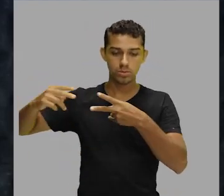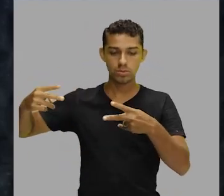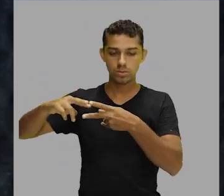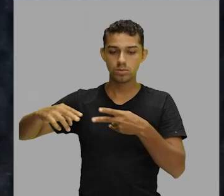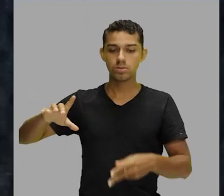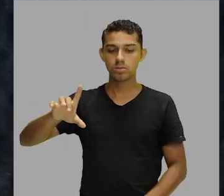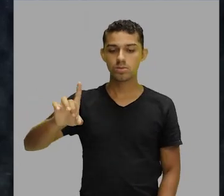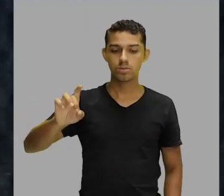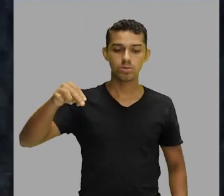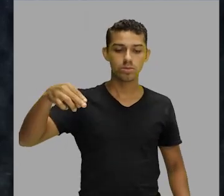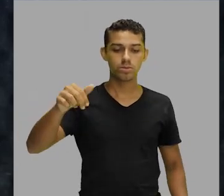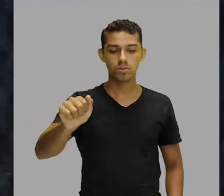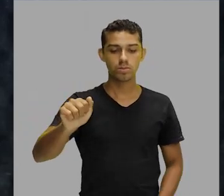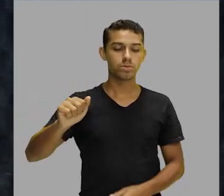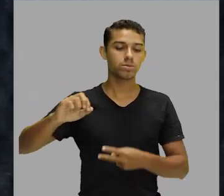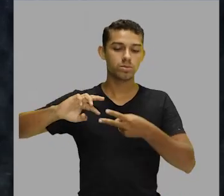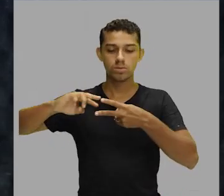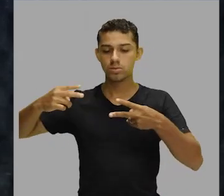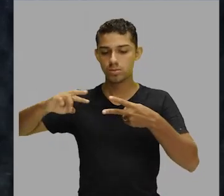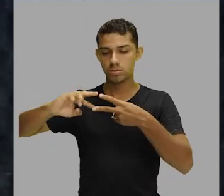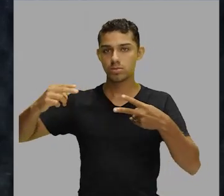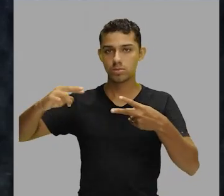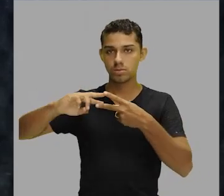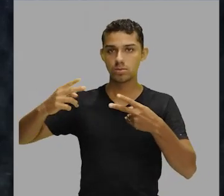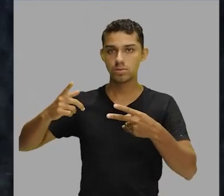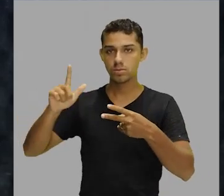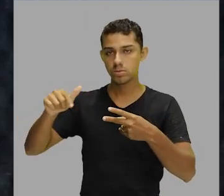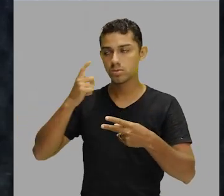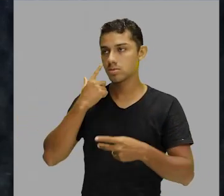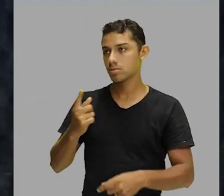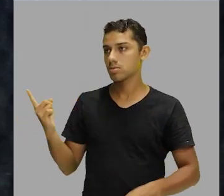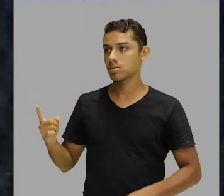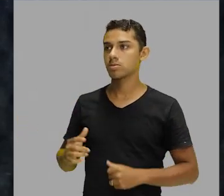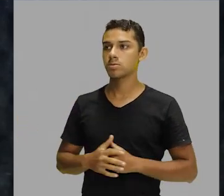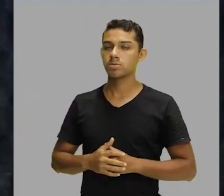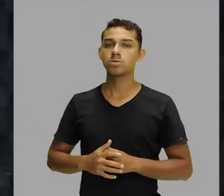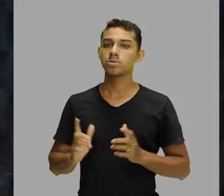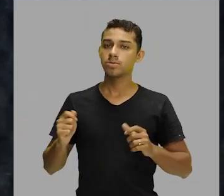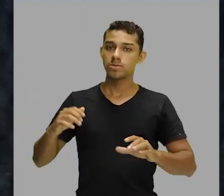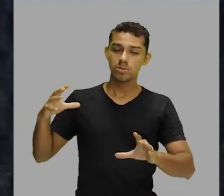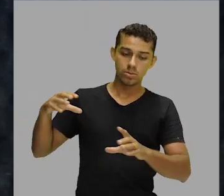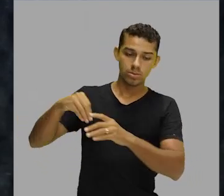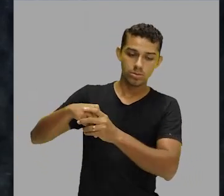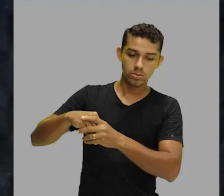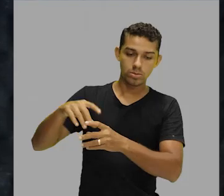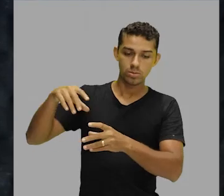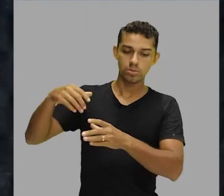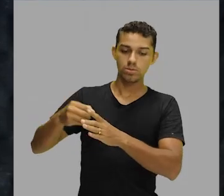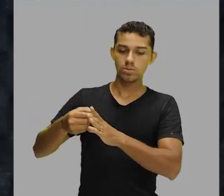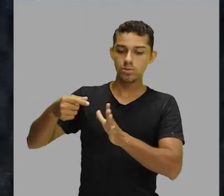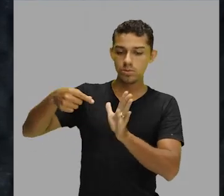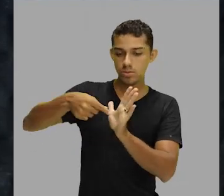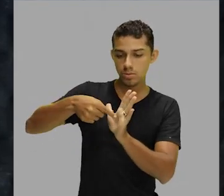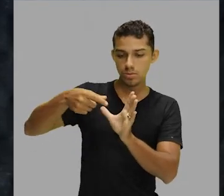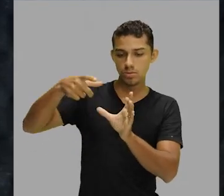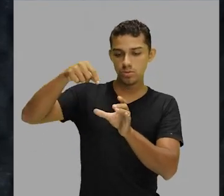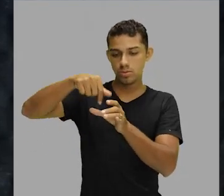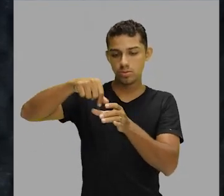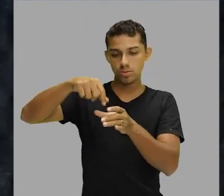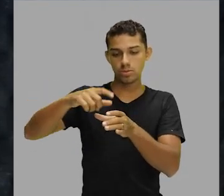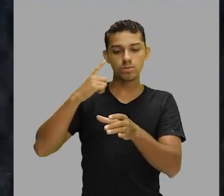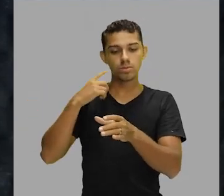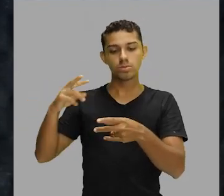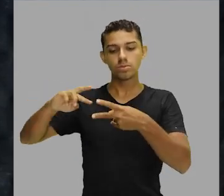vírus aqui é um vírus de DNA. O material genético dele é DNA. Ele insere o DNA na bactéria.